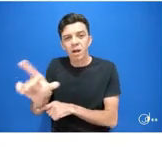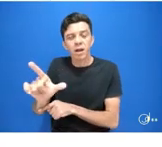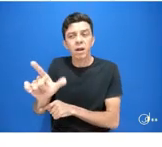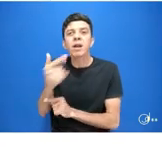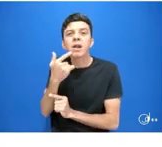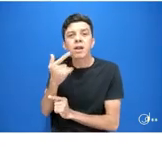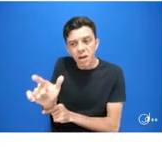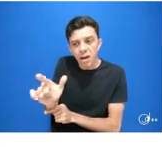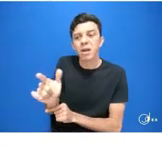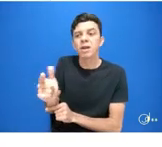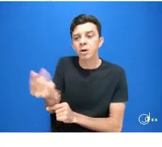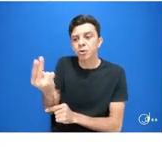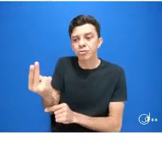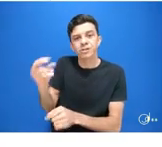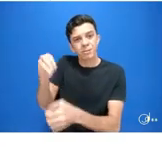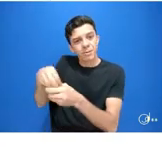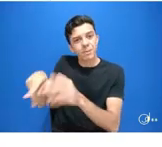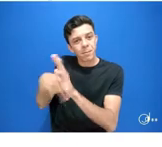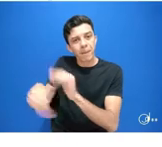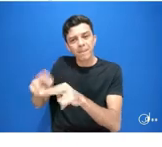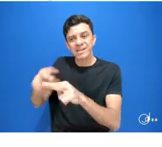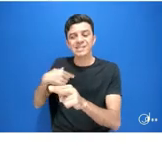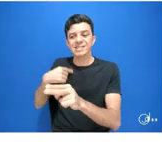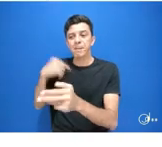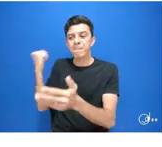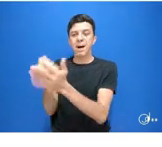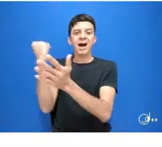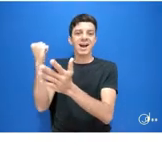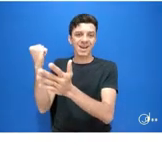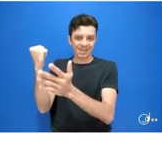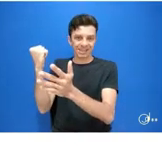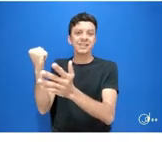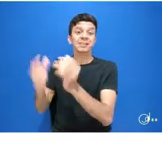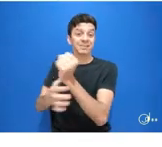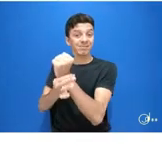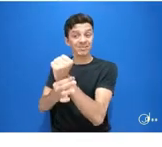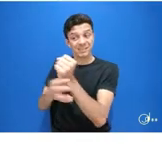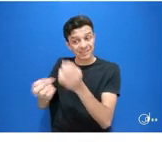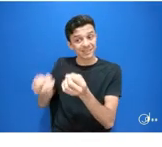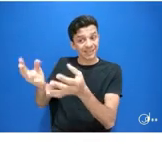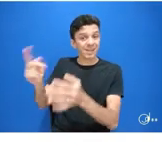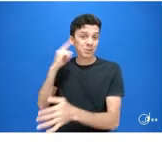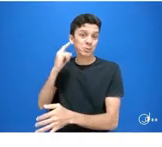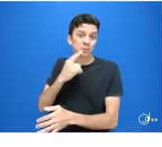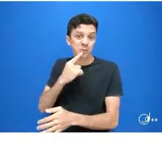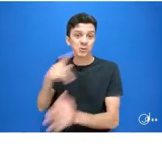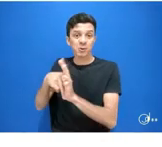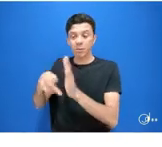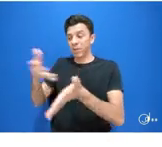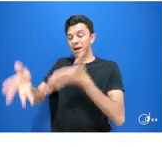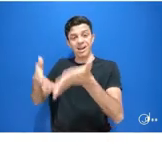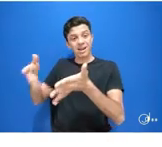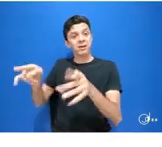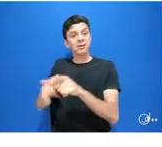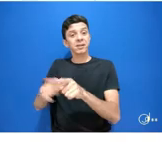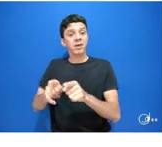de um aparato legal que garantiu a comunicação dos surdos na sua língua natural, bem como o direito